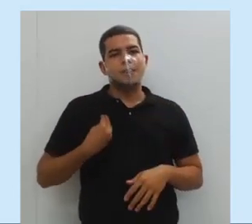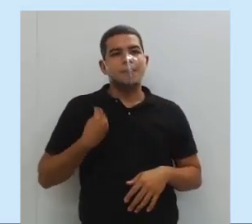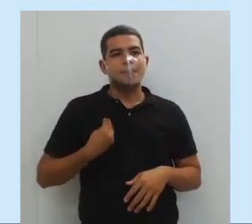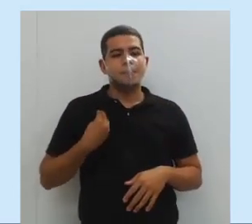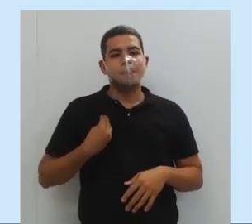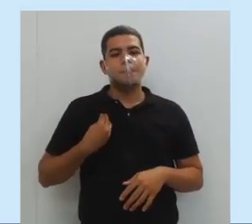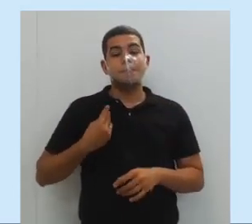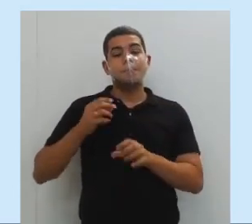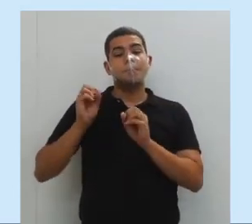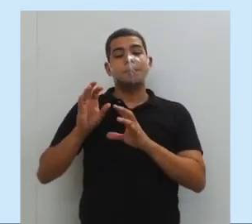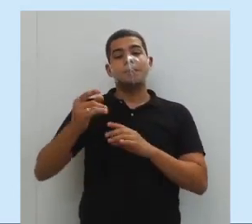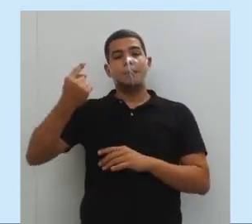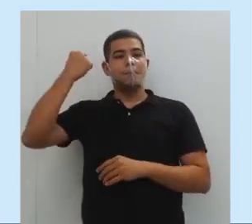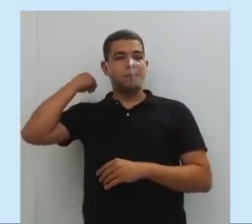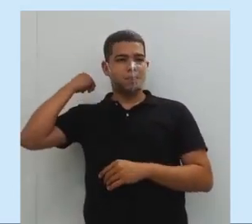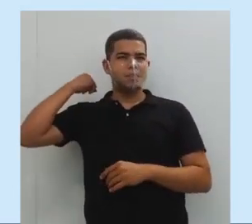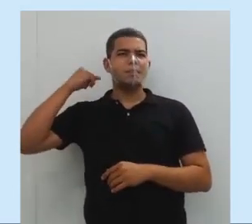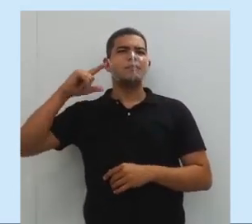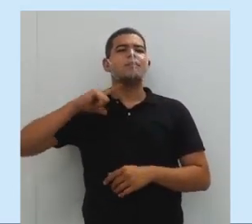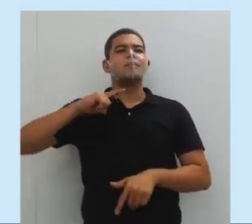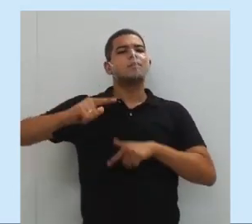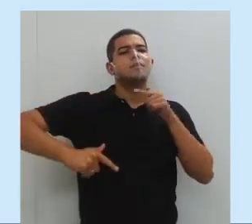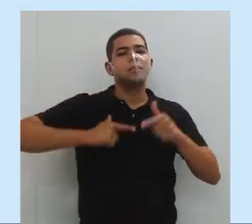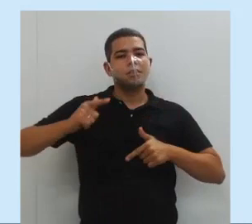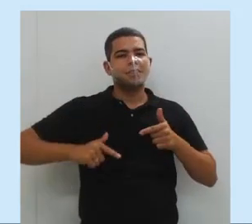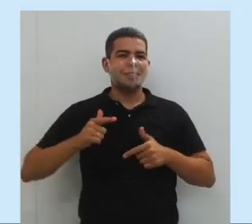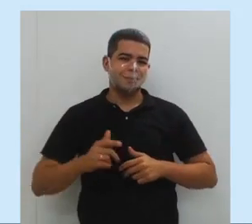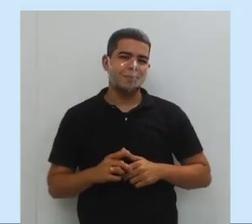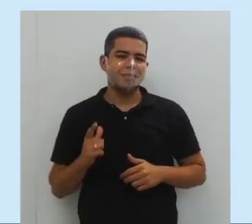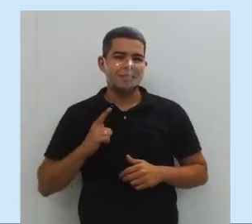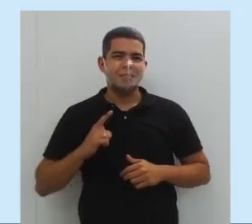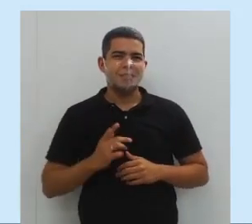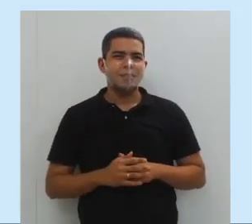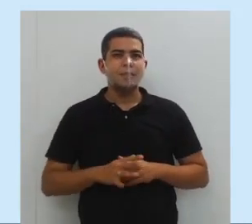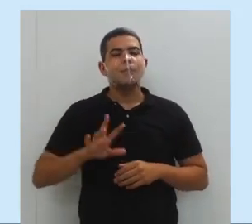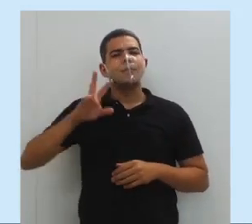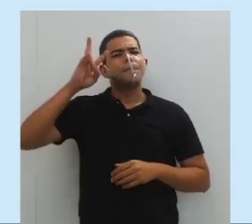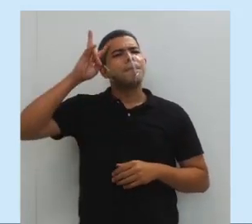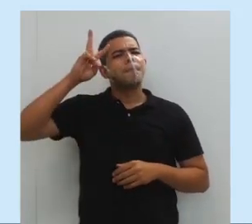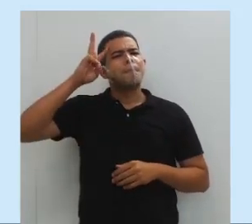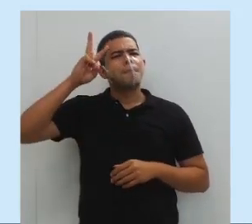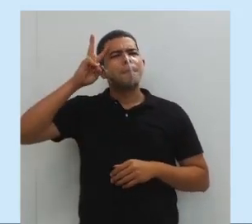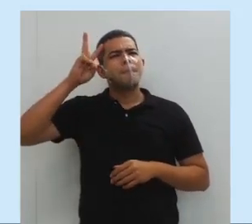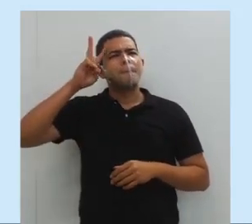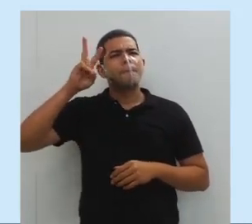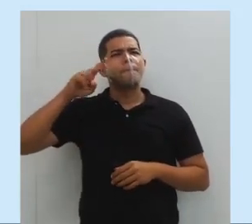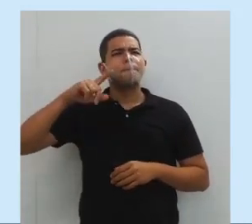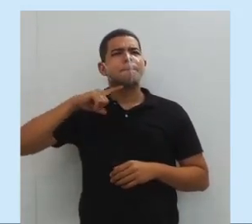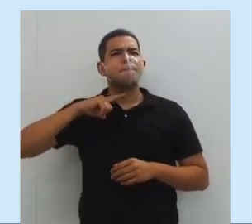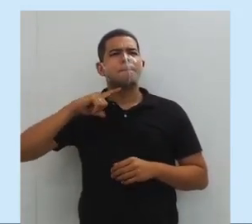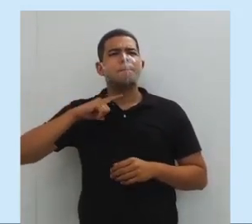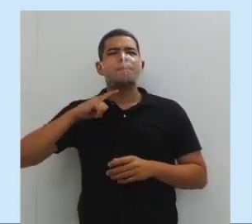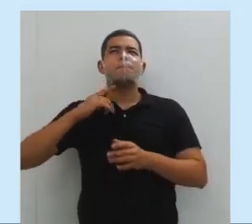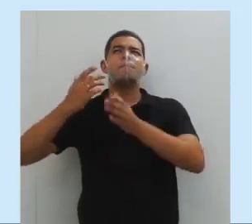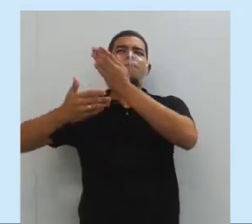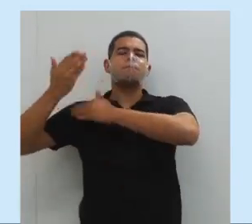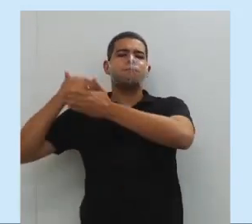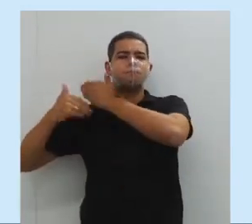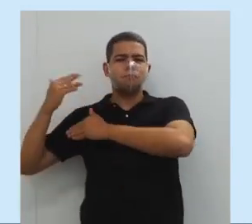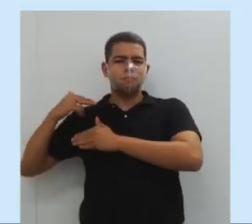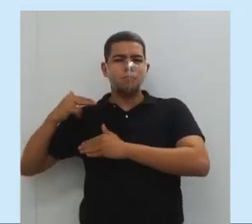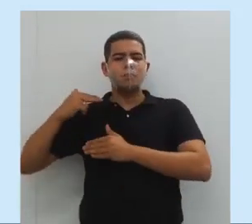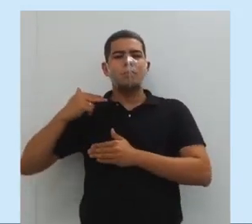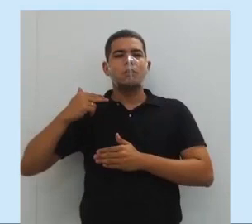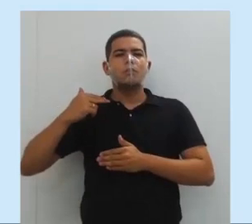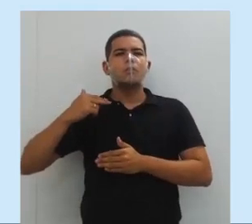vivenciaram. E aí, na aula passada, a gente trabalhou um pouquinho com eles. Relembrando, fazendo um resgate